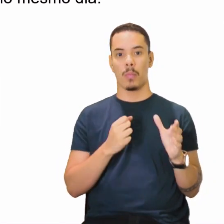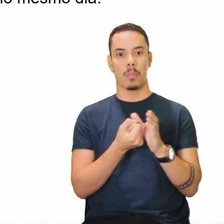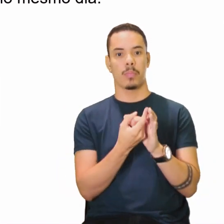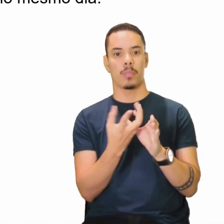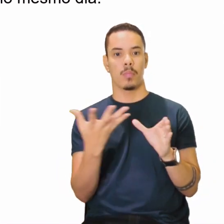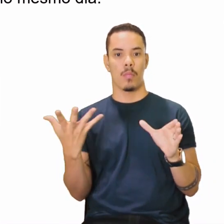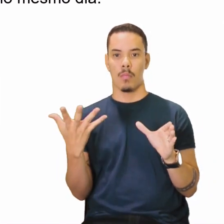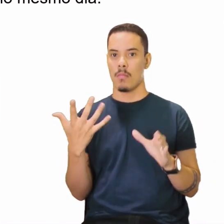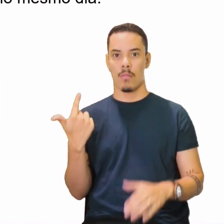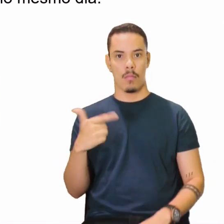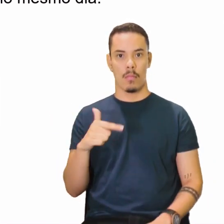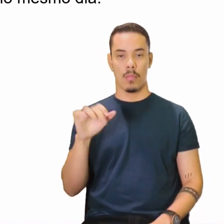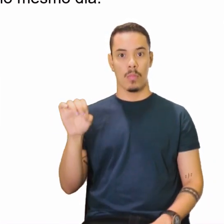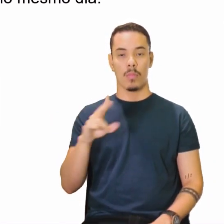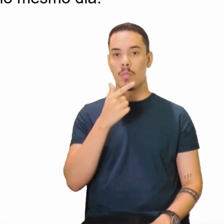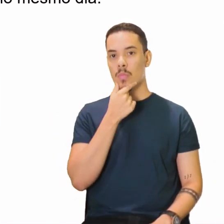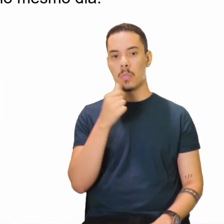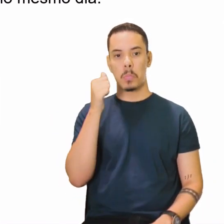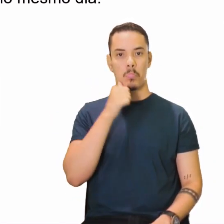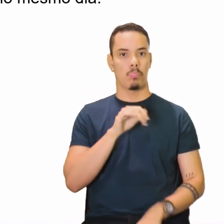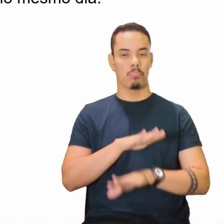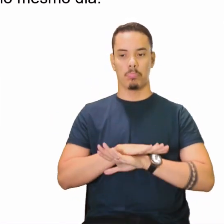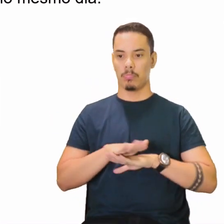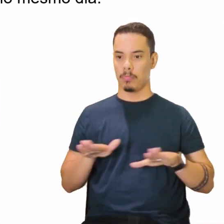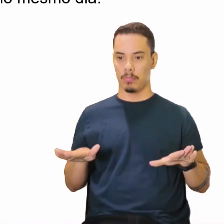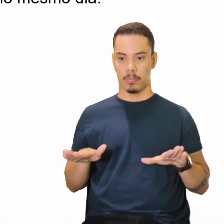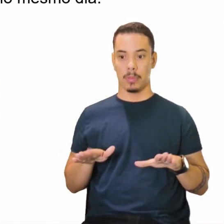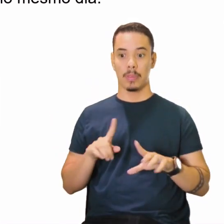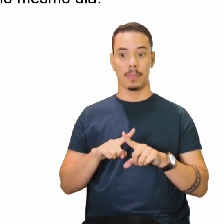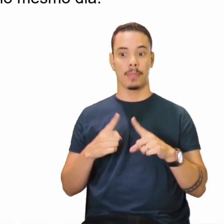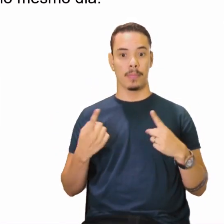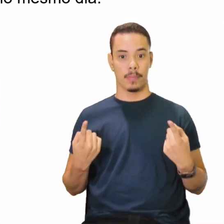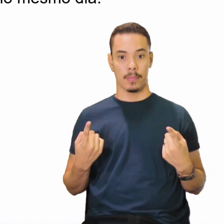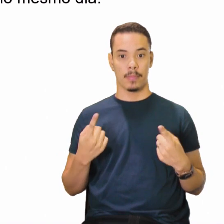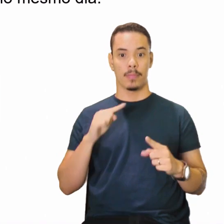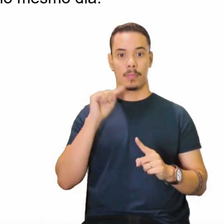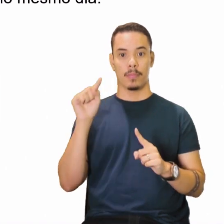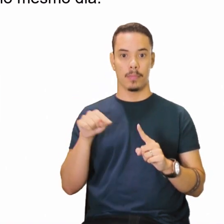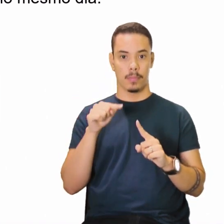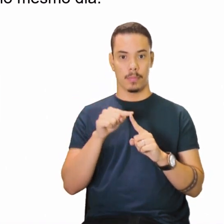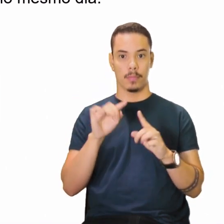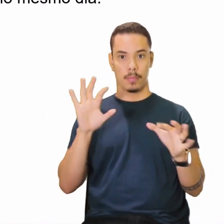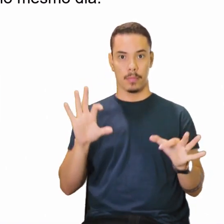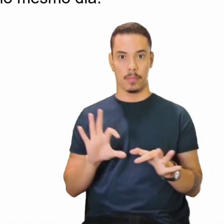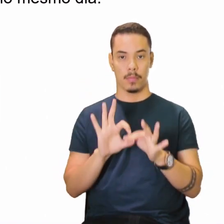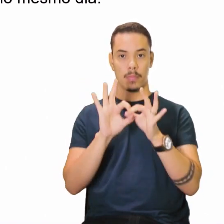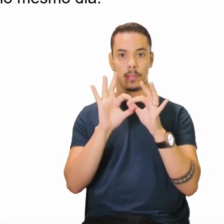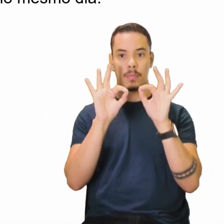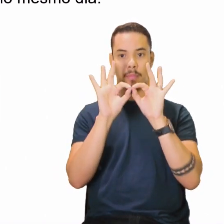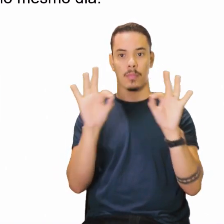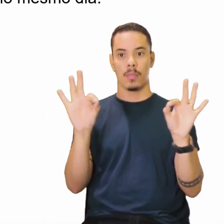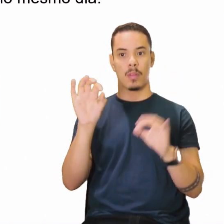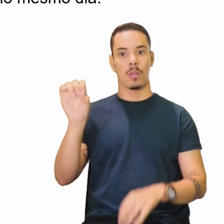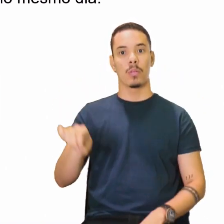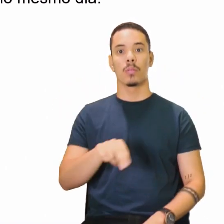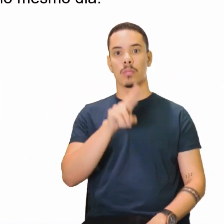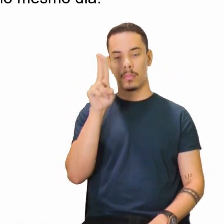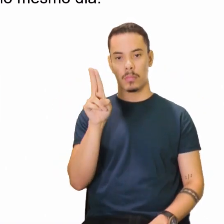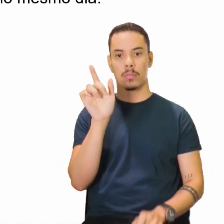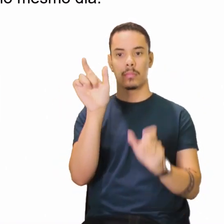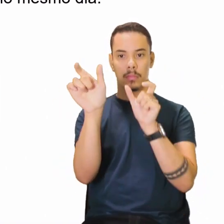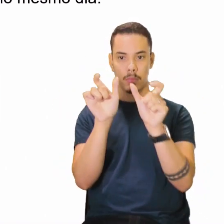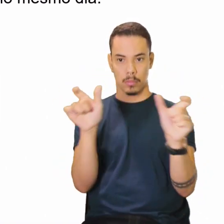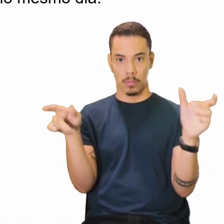pluralidade, seja ela no masculino ou no feminino, certo? Mas a função dela é ligar as orações ou